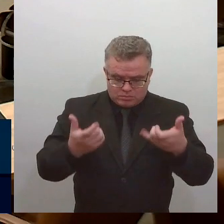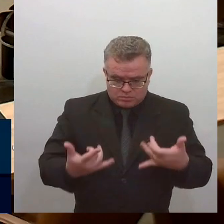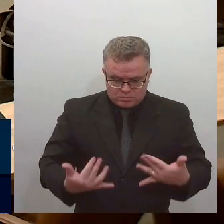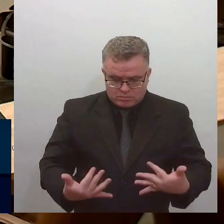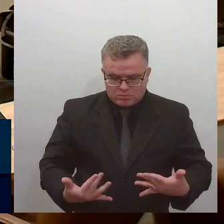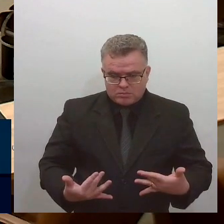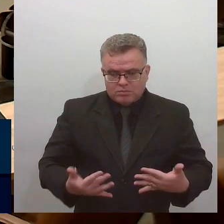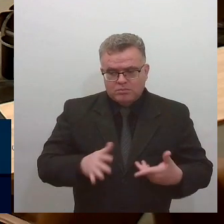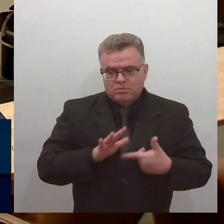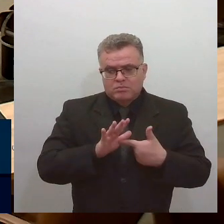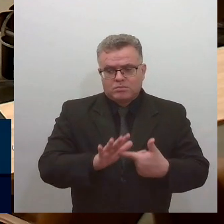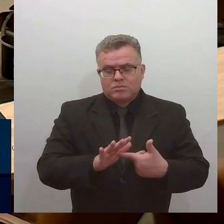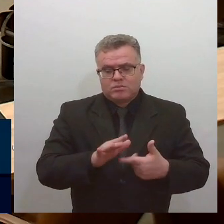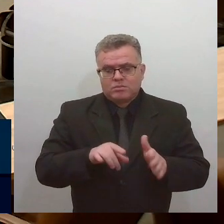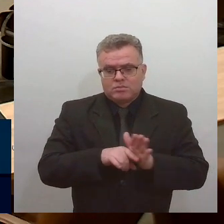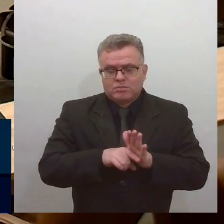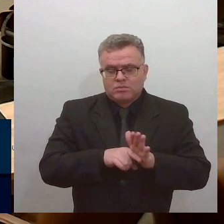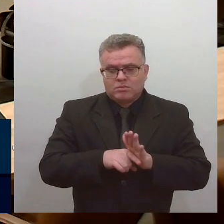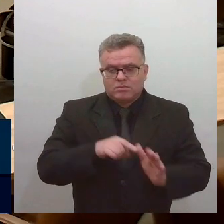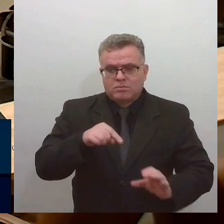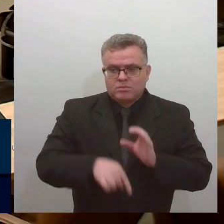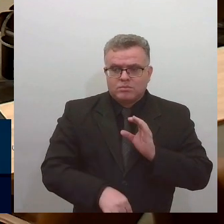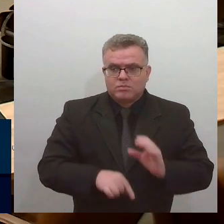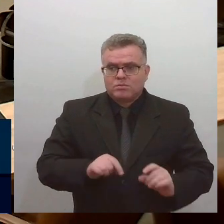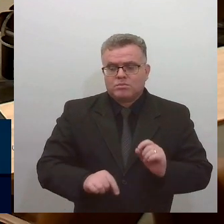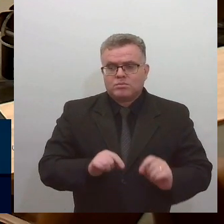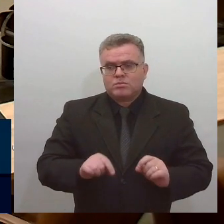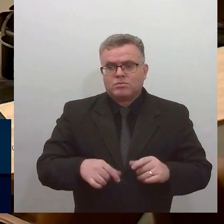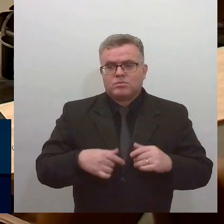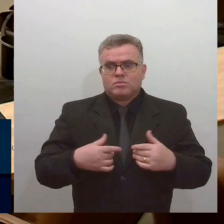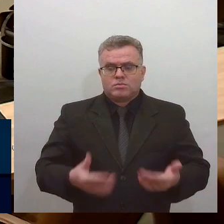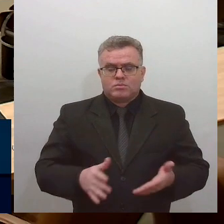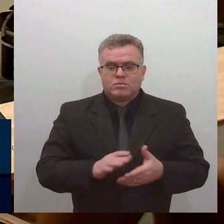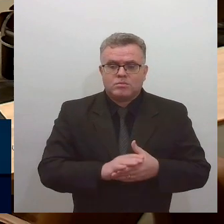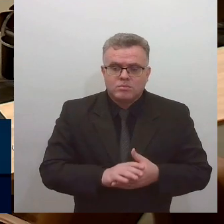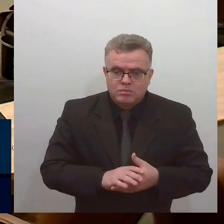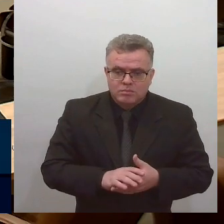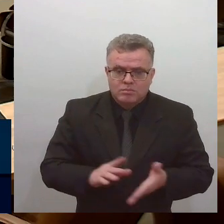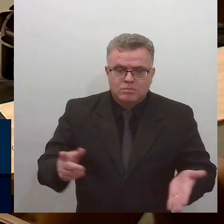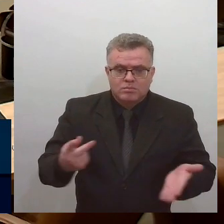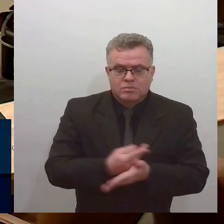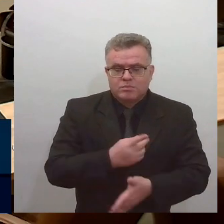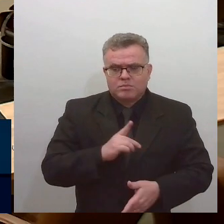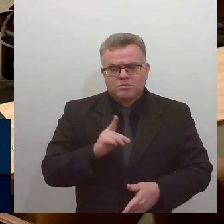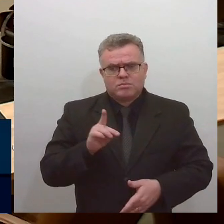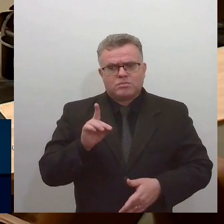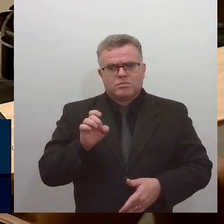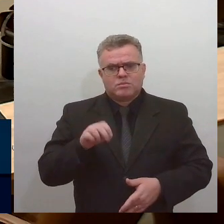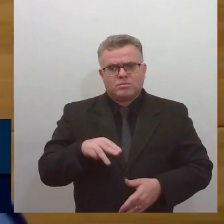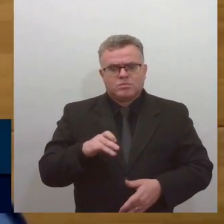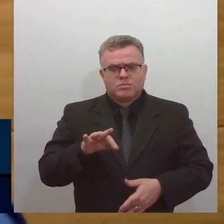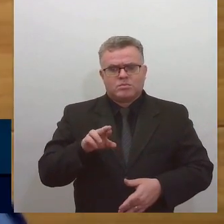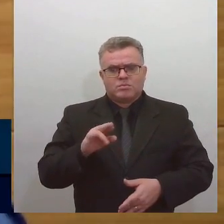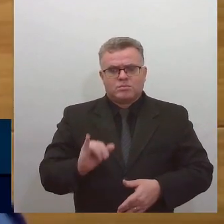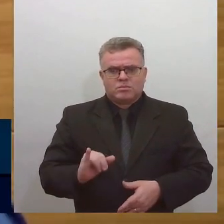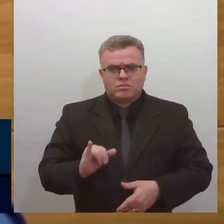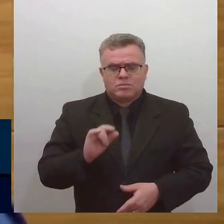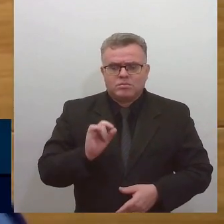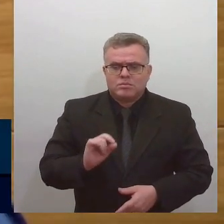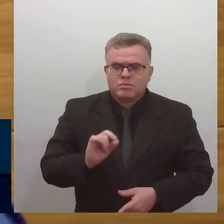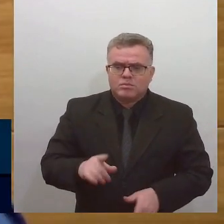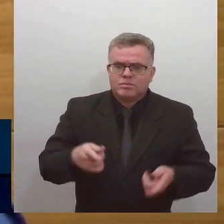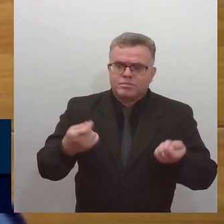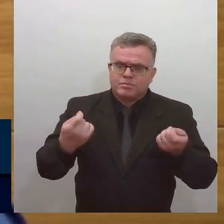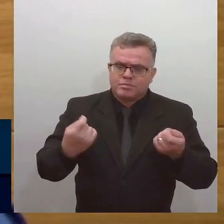estudo minucioso por parte do denite das necessidades de